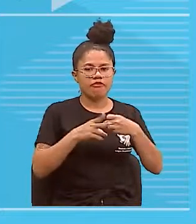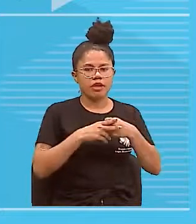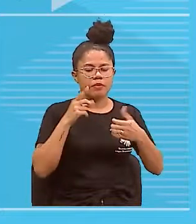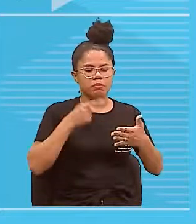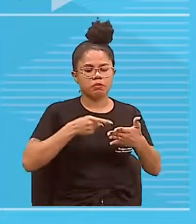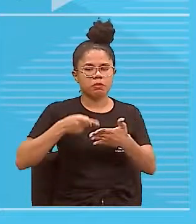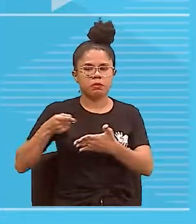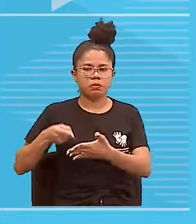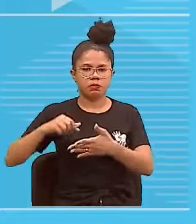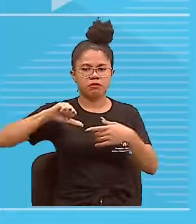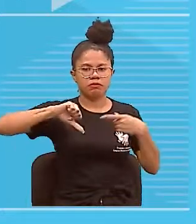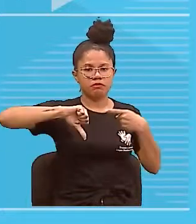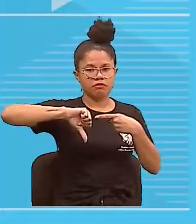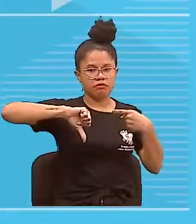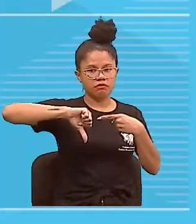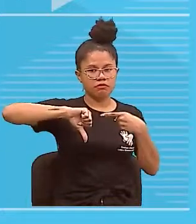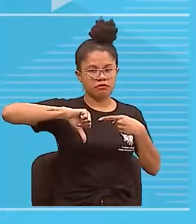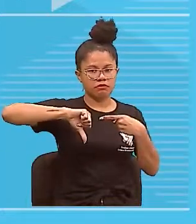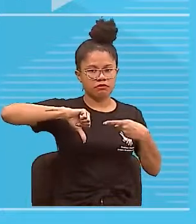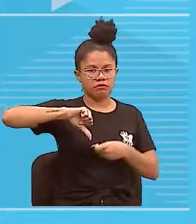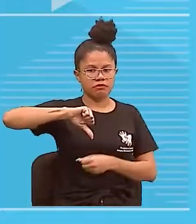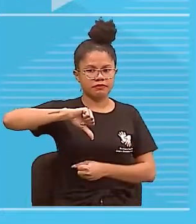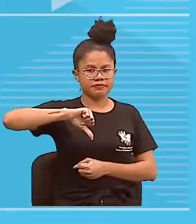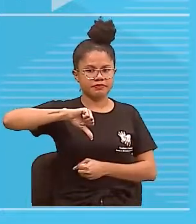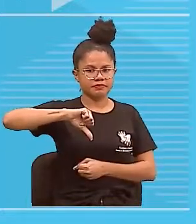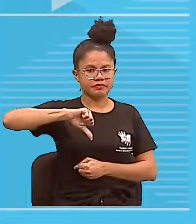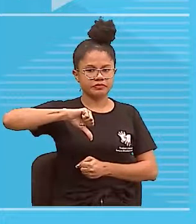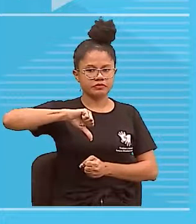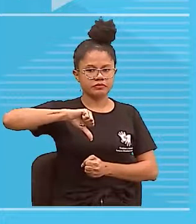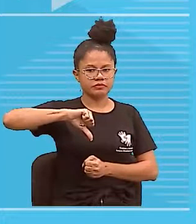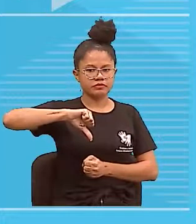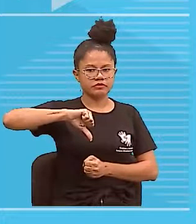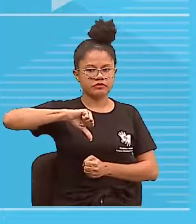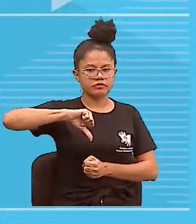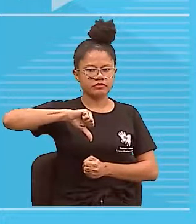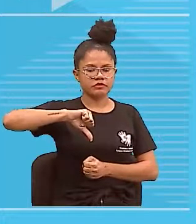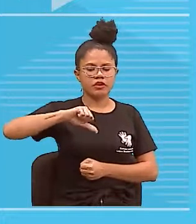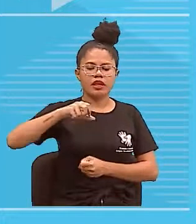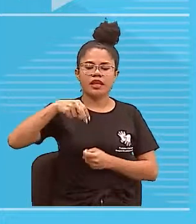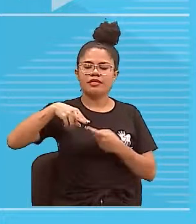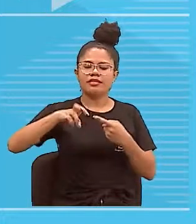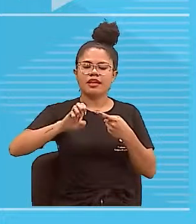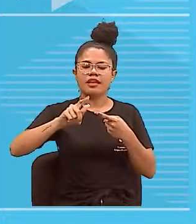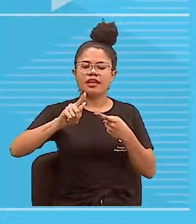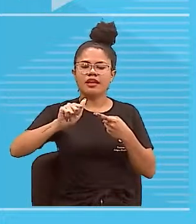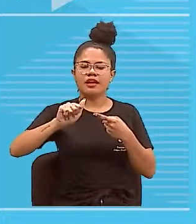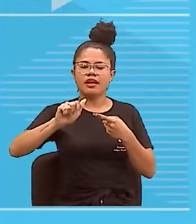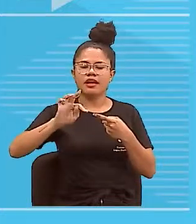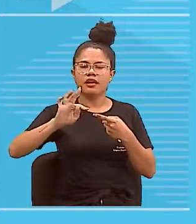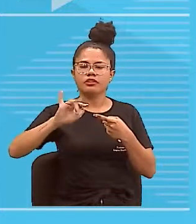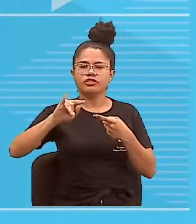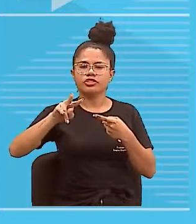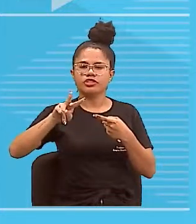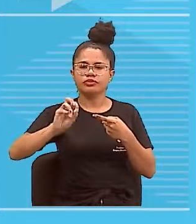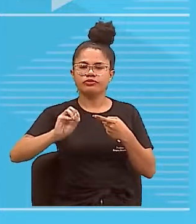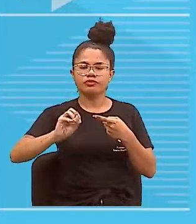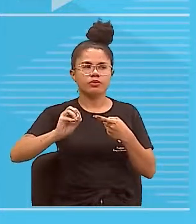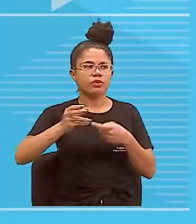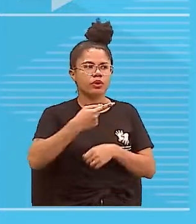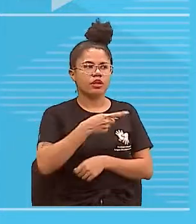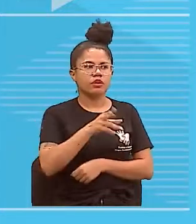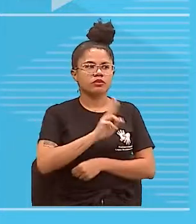negativo na imperativo negativo eu traria o verbo do jeito que está aqui